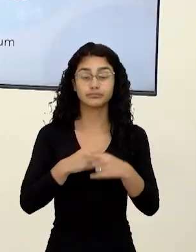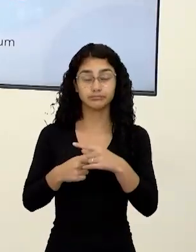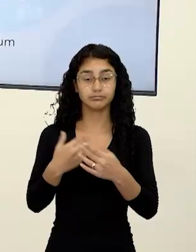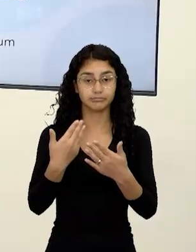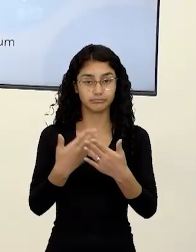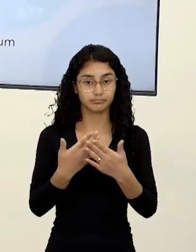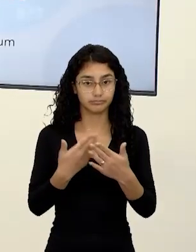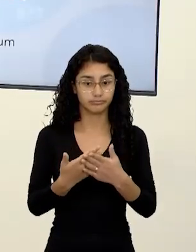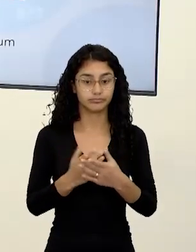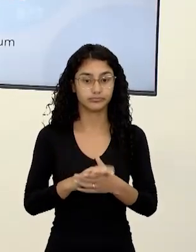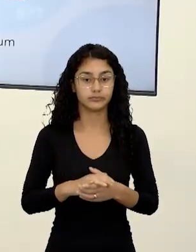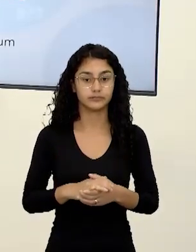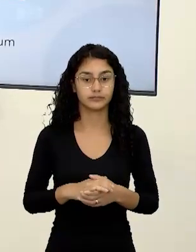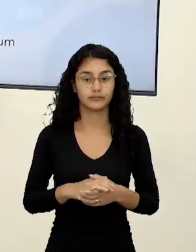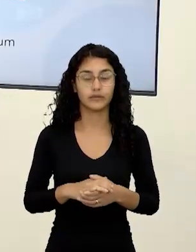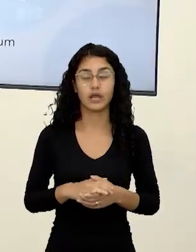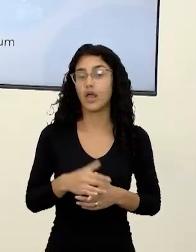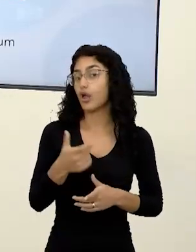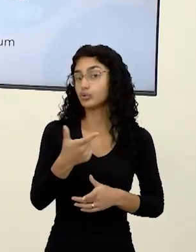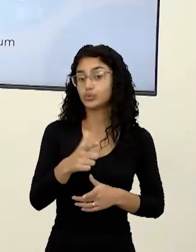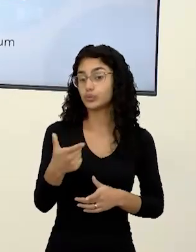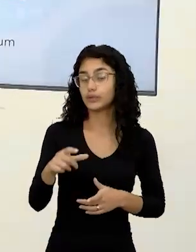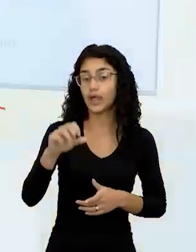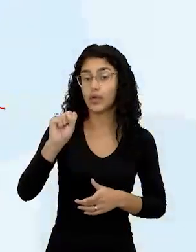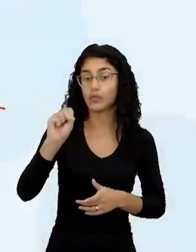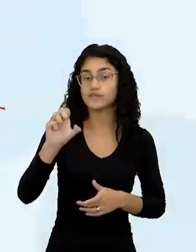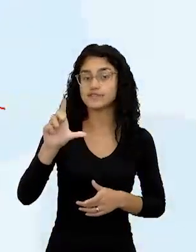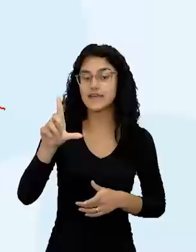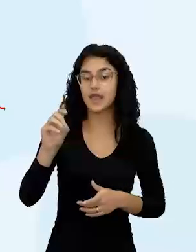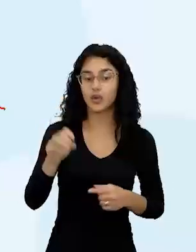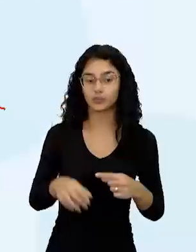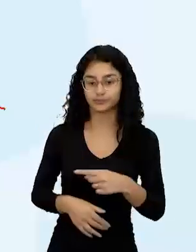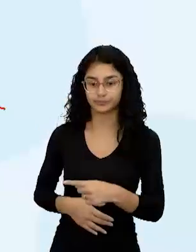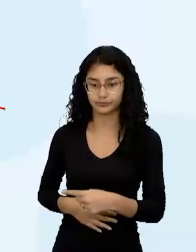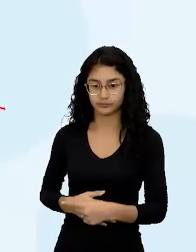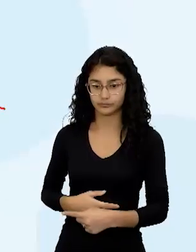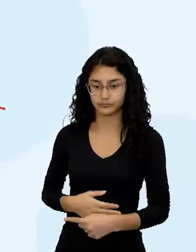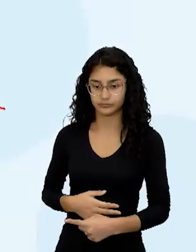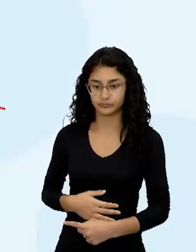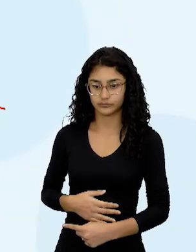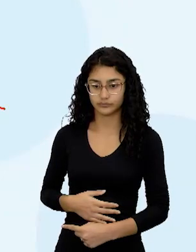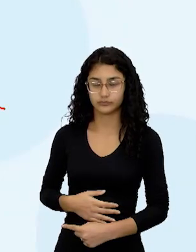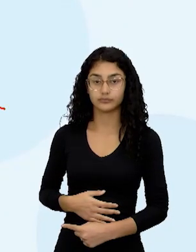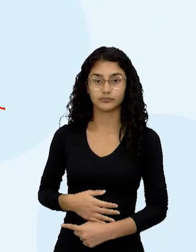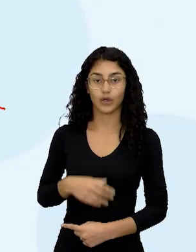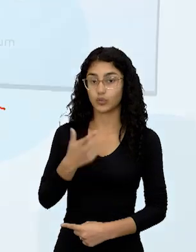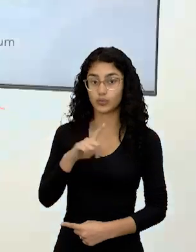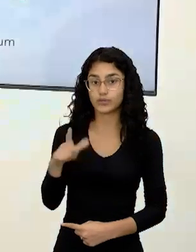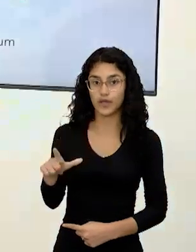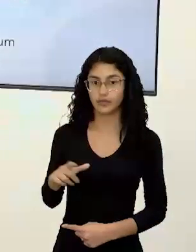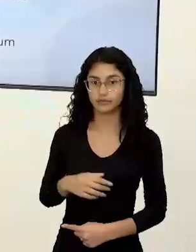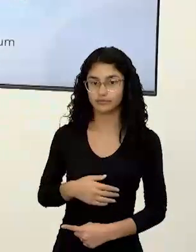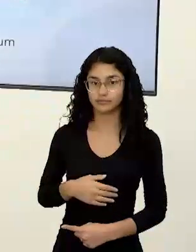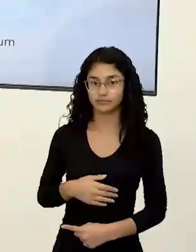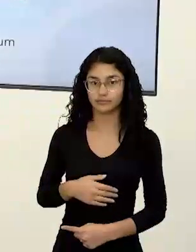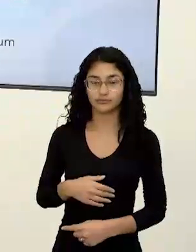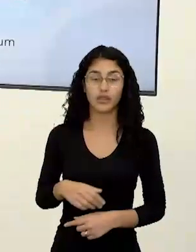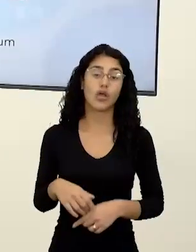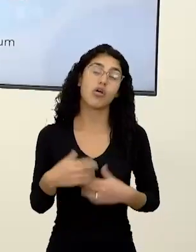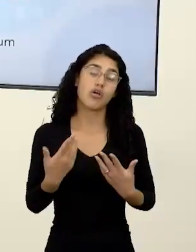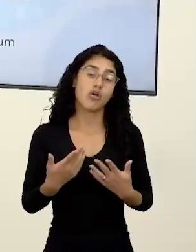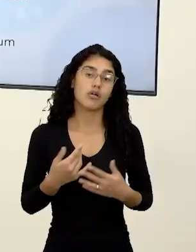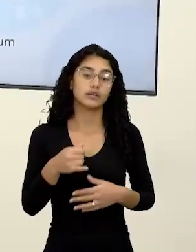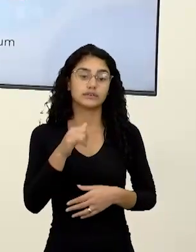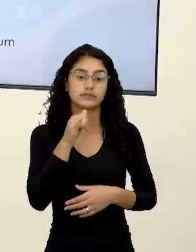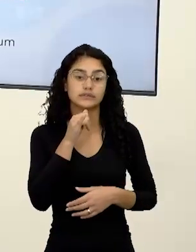aqui... não tem o selo, né? Vocês veem que não tem nada aqui. Isso não quer dizer que eu não tirei isso de lugar nenhum. Isso